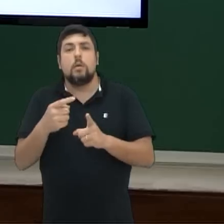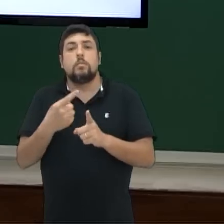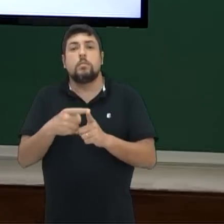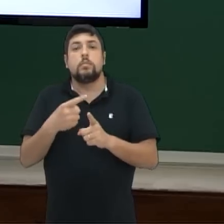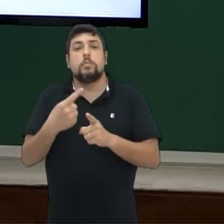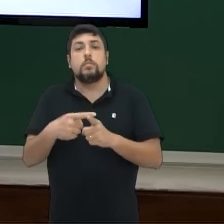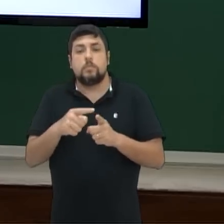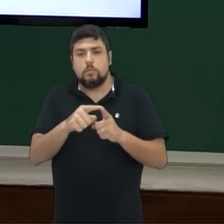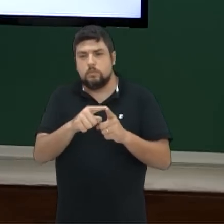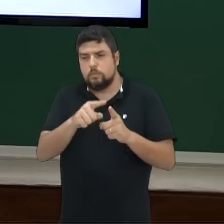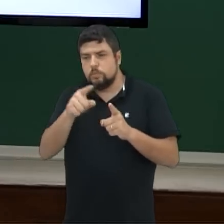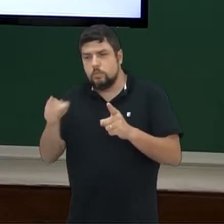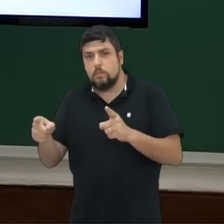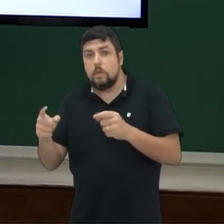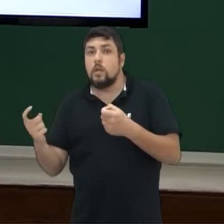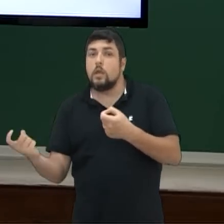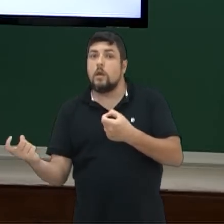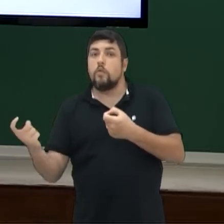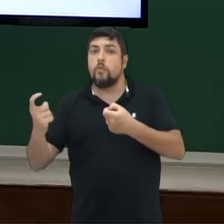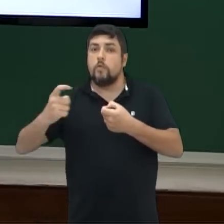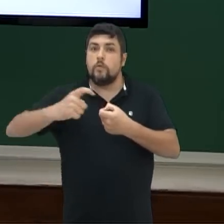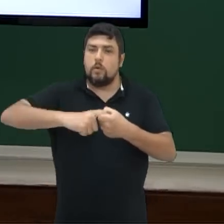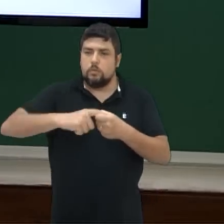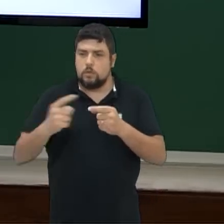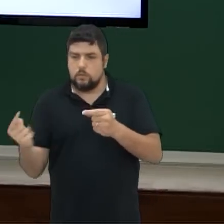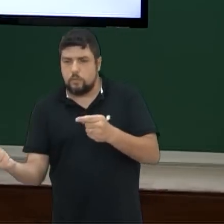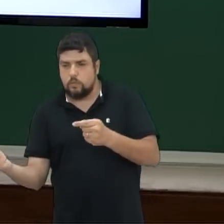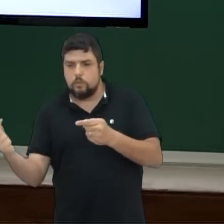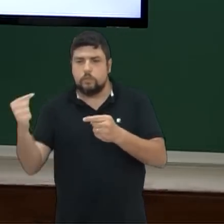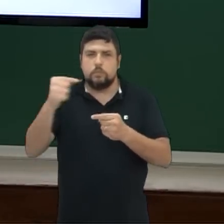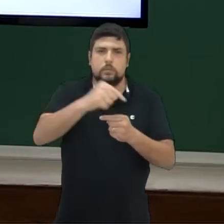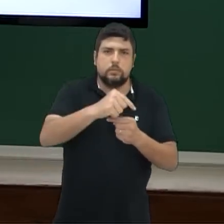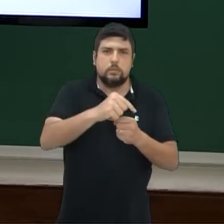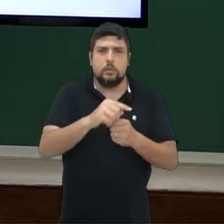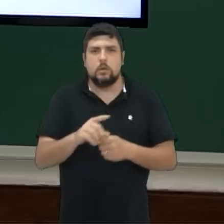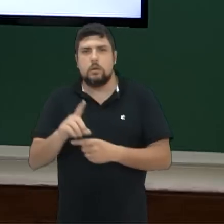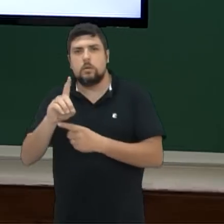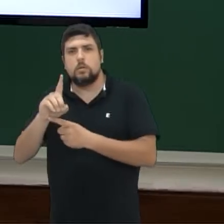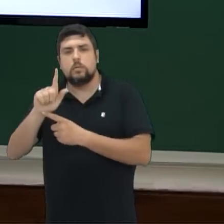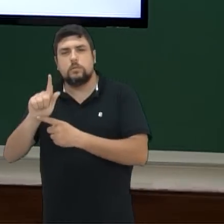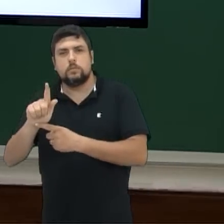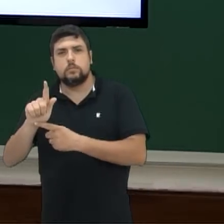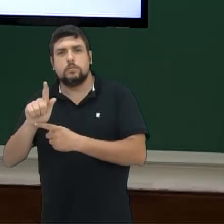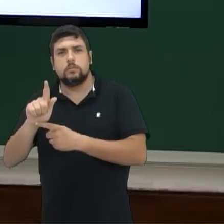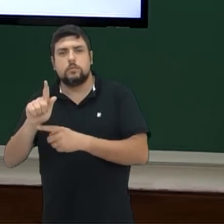grama. Como assim? A unidade que a gente tem era decigrama,